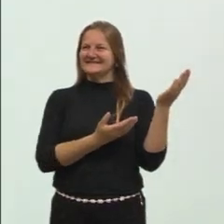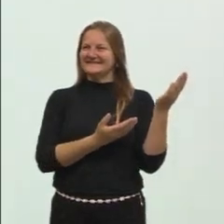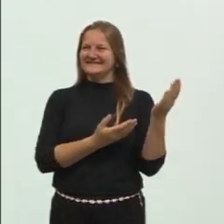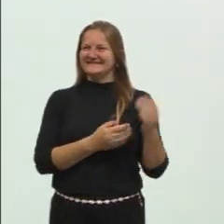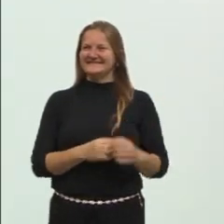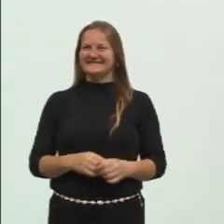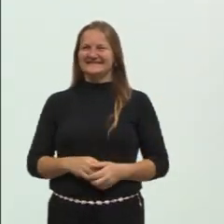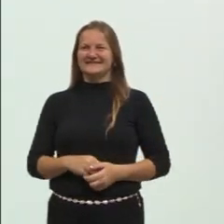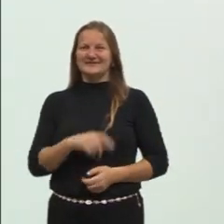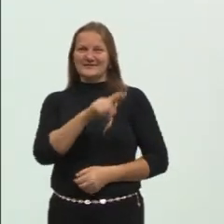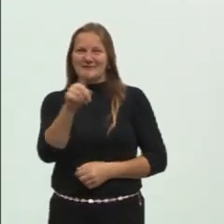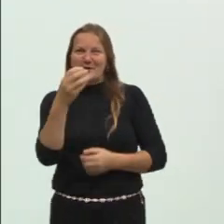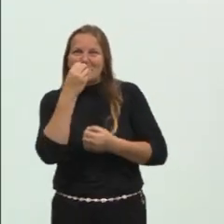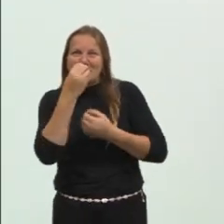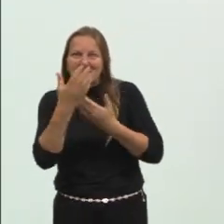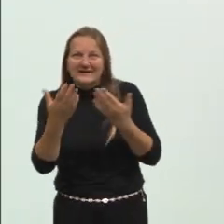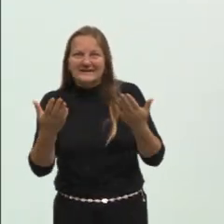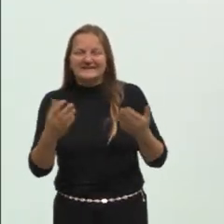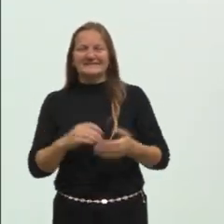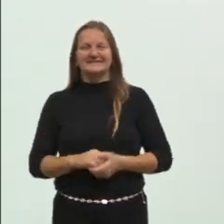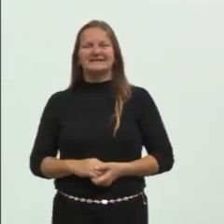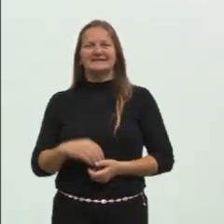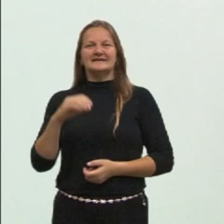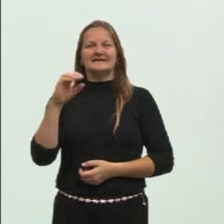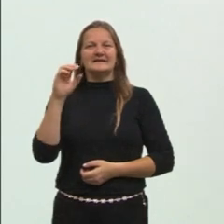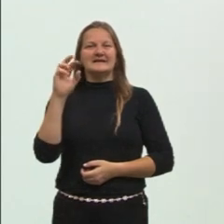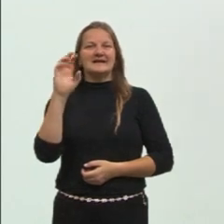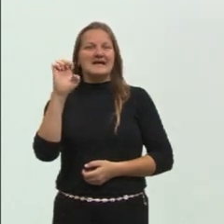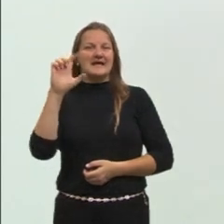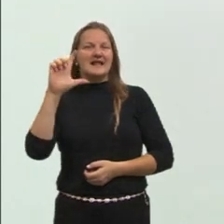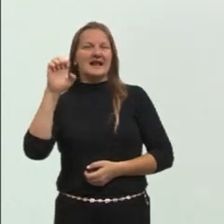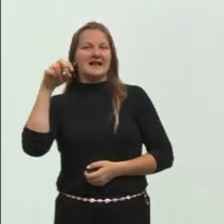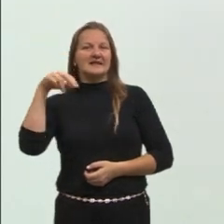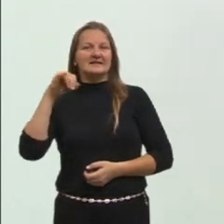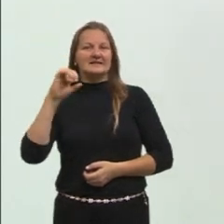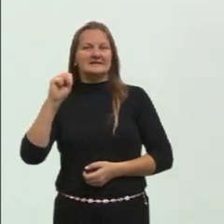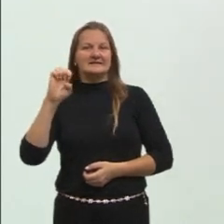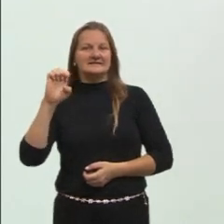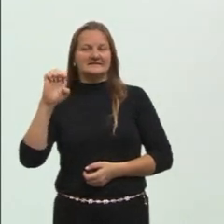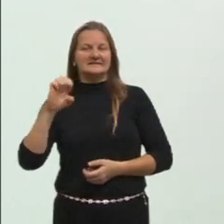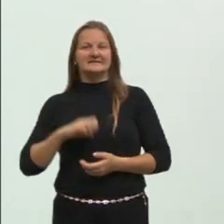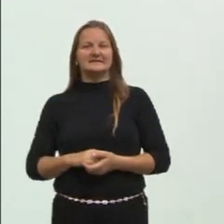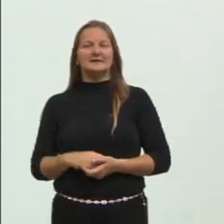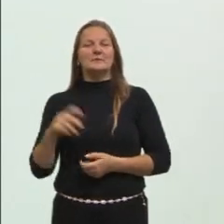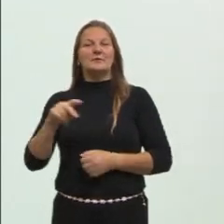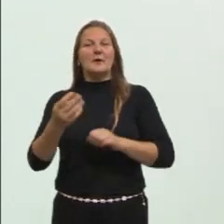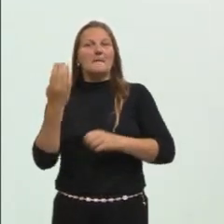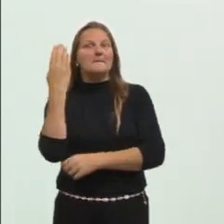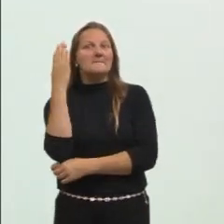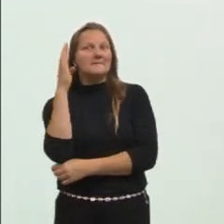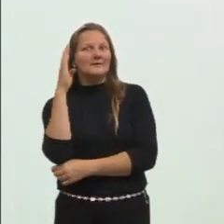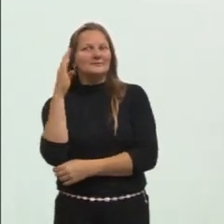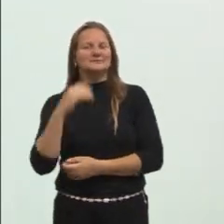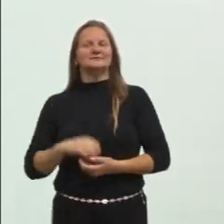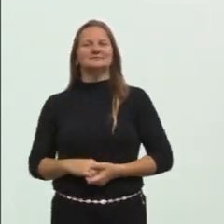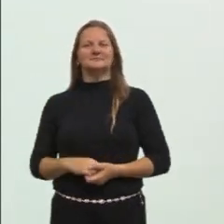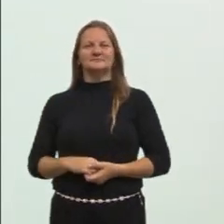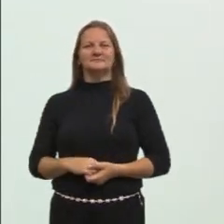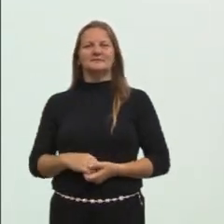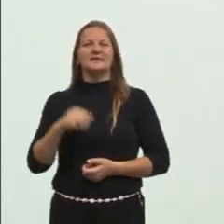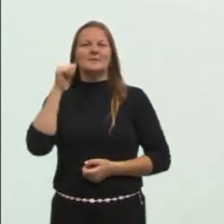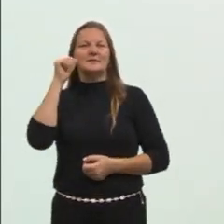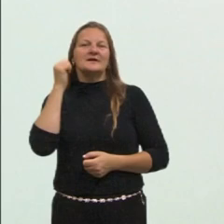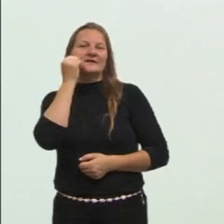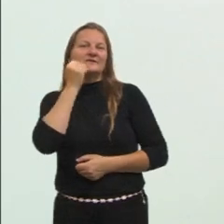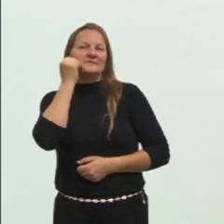espero que estejam todos e todas bem eu me chamo elenise Pereira como professora falou Sou professora de biologia sou